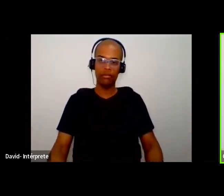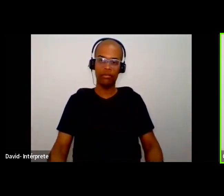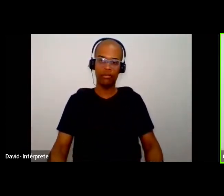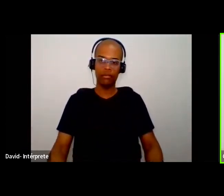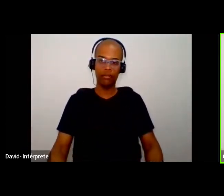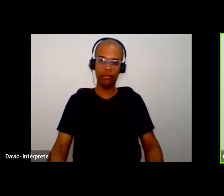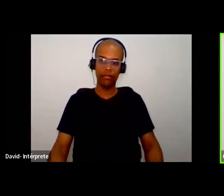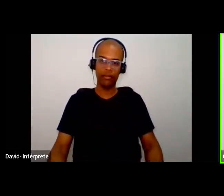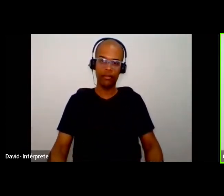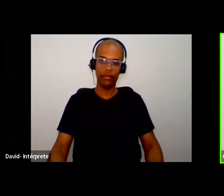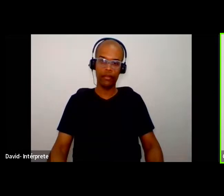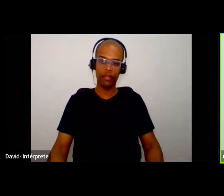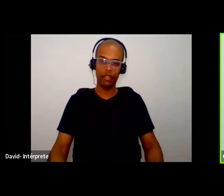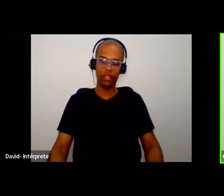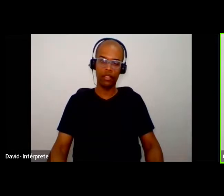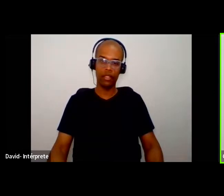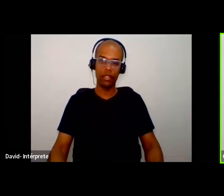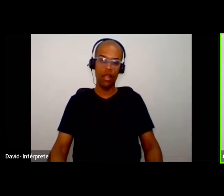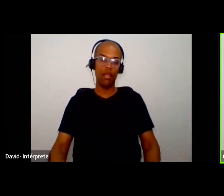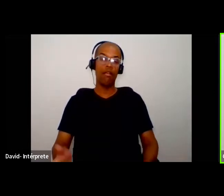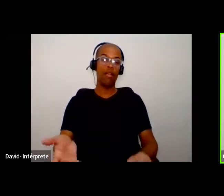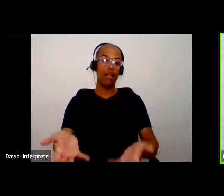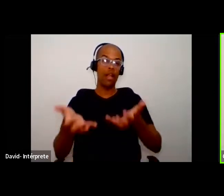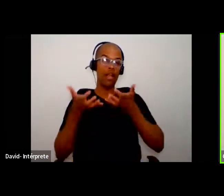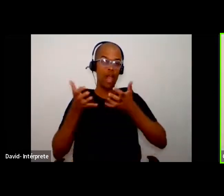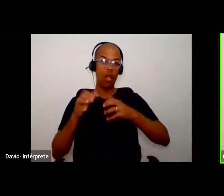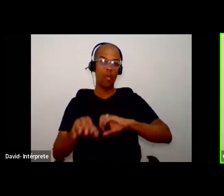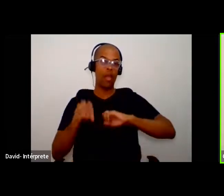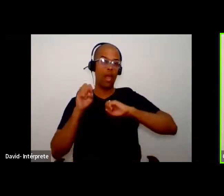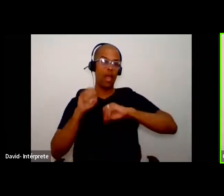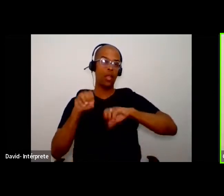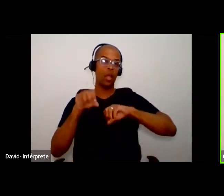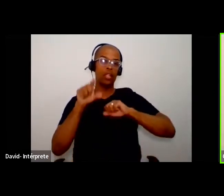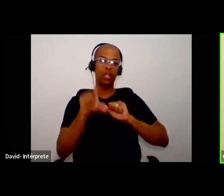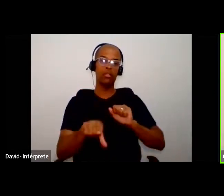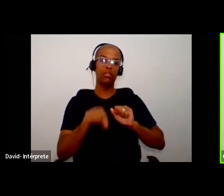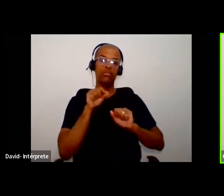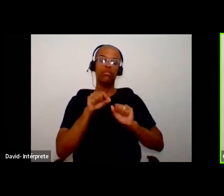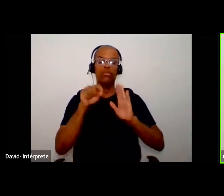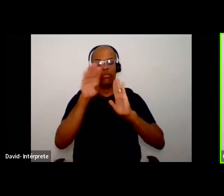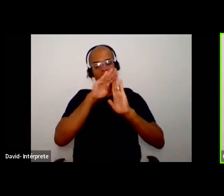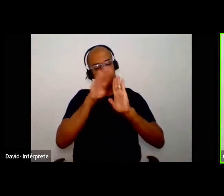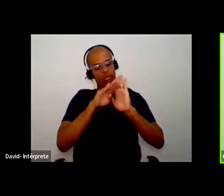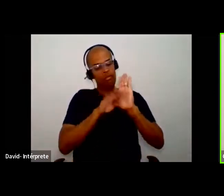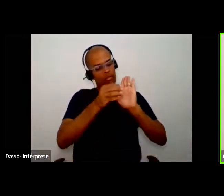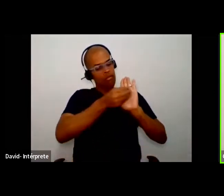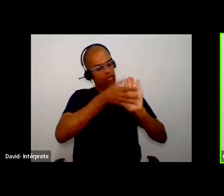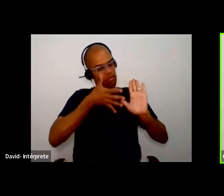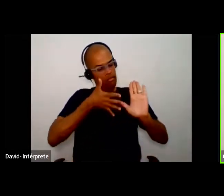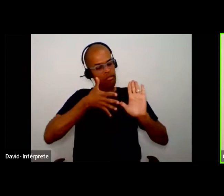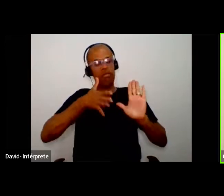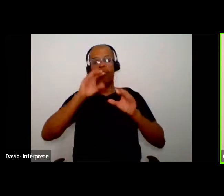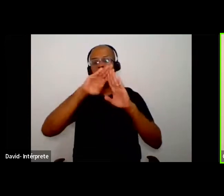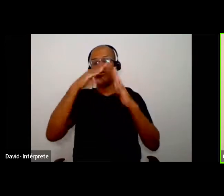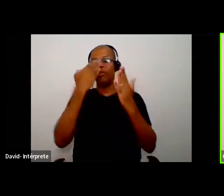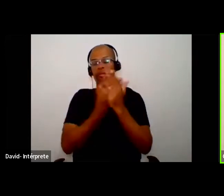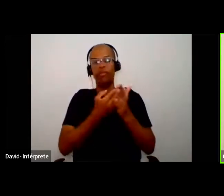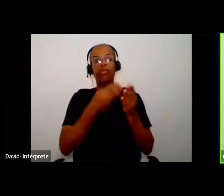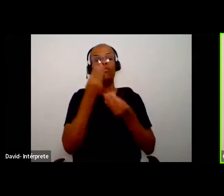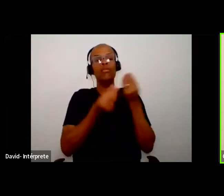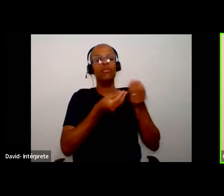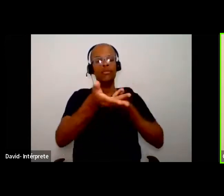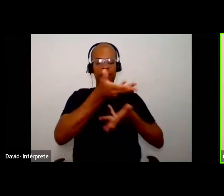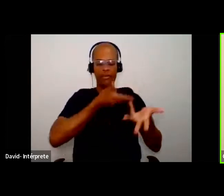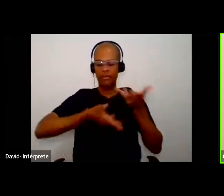Uma educação que define o currículo escolar e sua relação com a sociedade, conhecimento